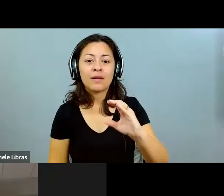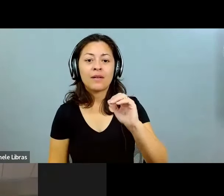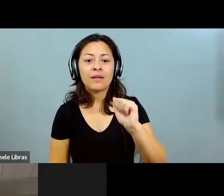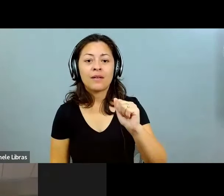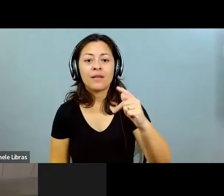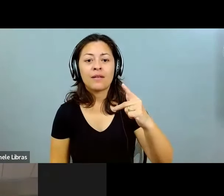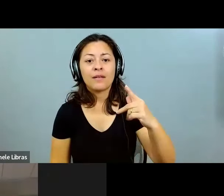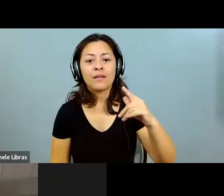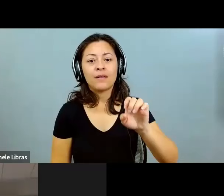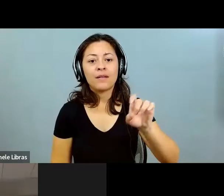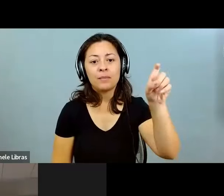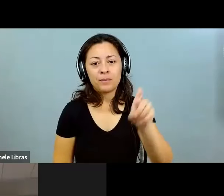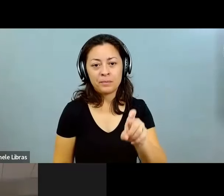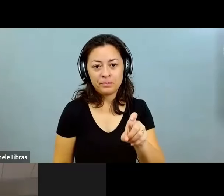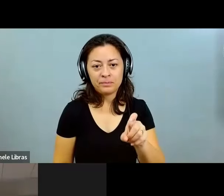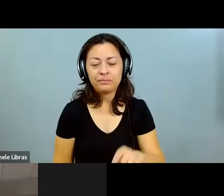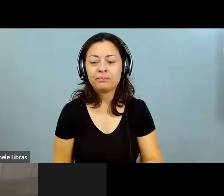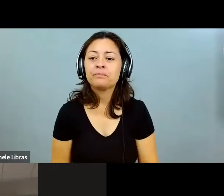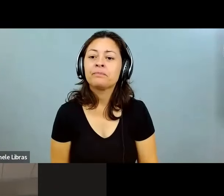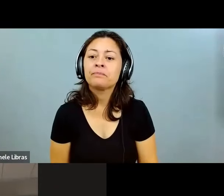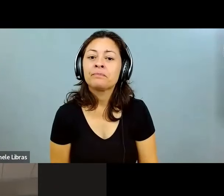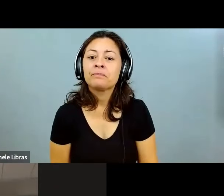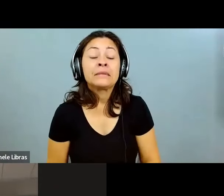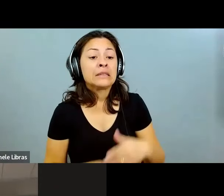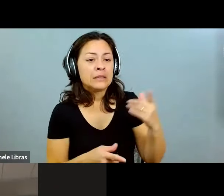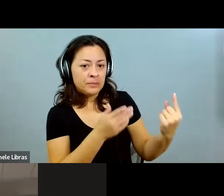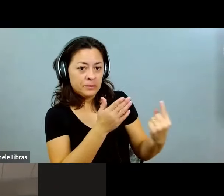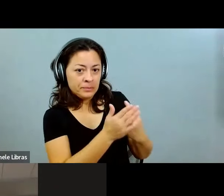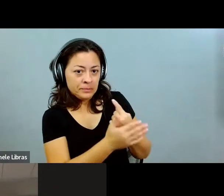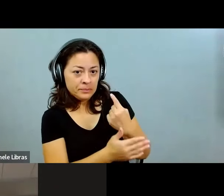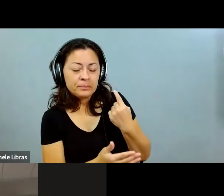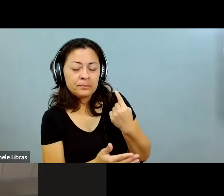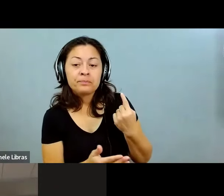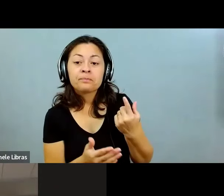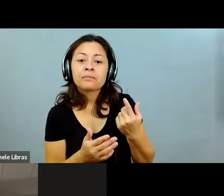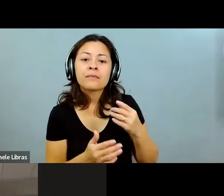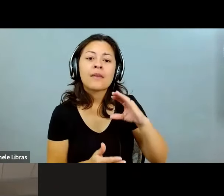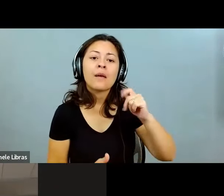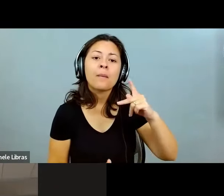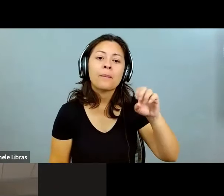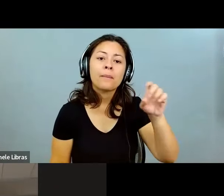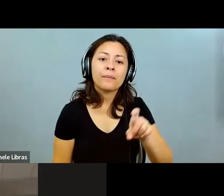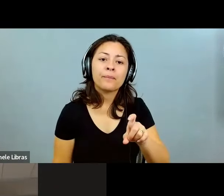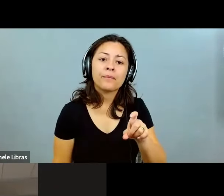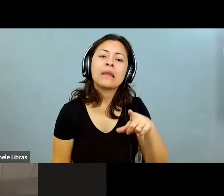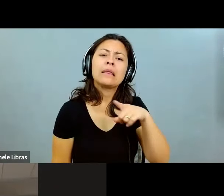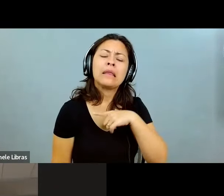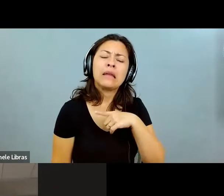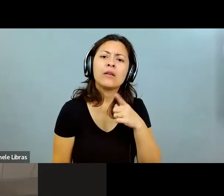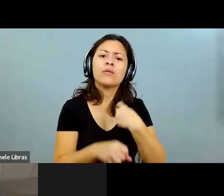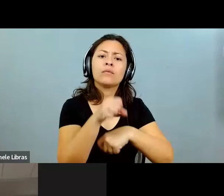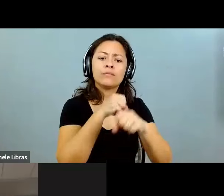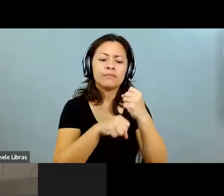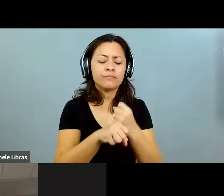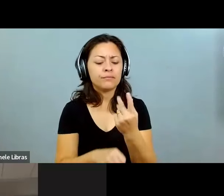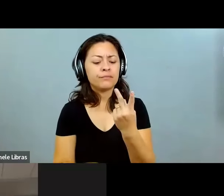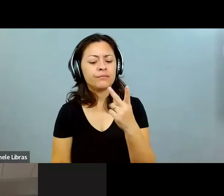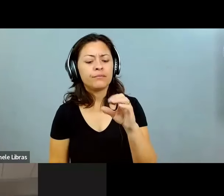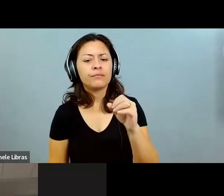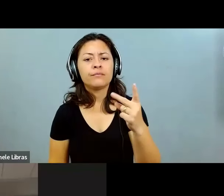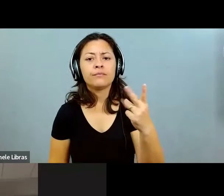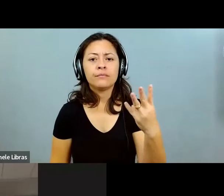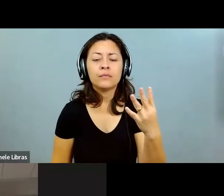capex Obrigado aí Mateus pela pergunta vamos lá então bom capex né a gente teve o capex em 2023 eh de